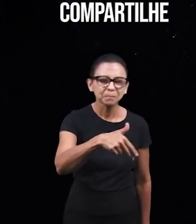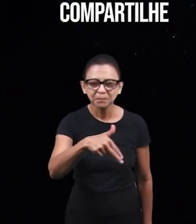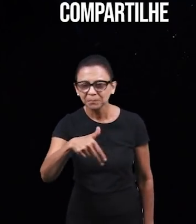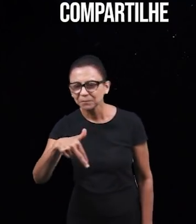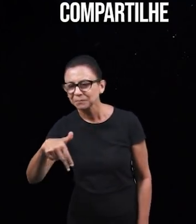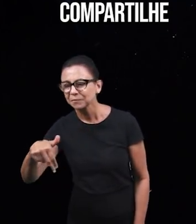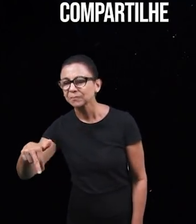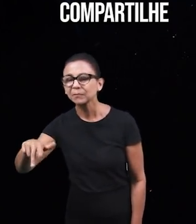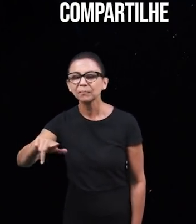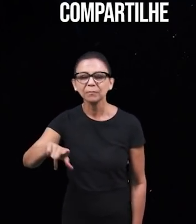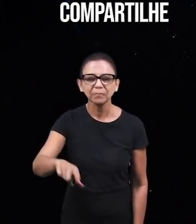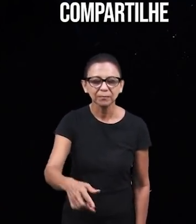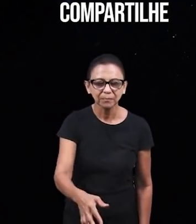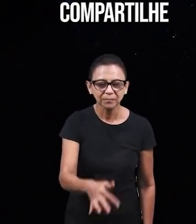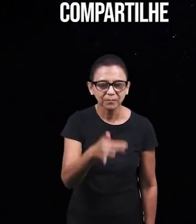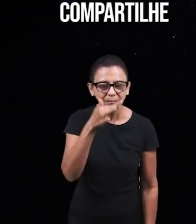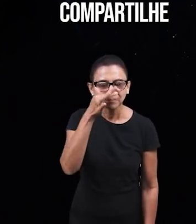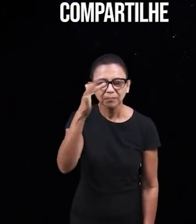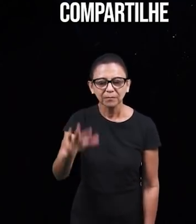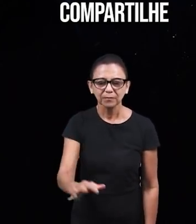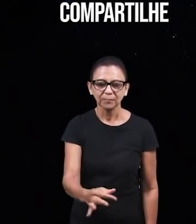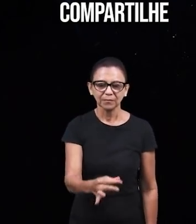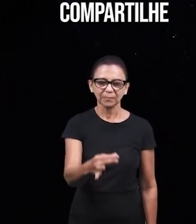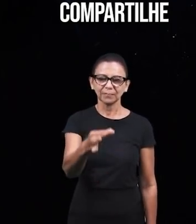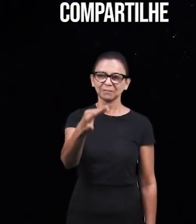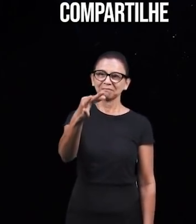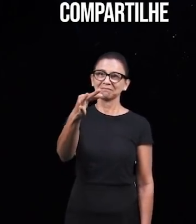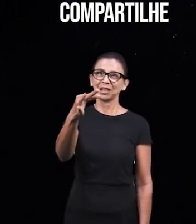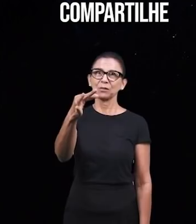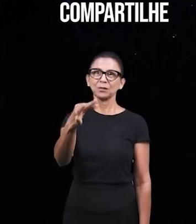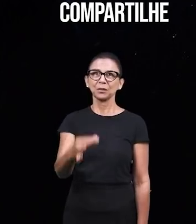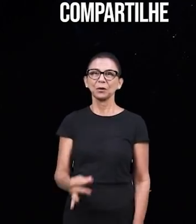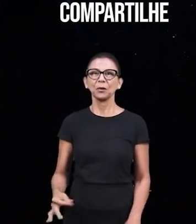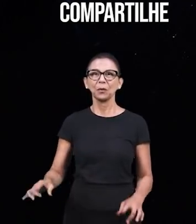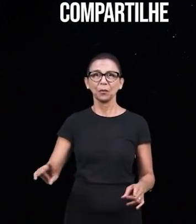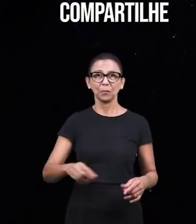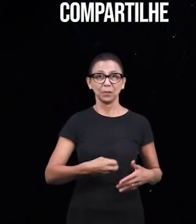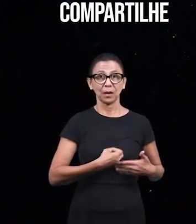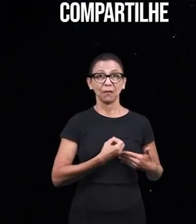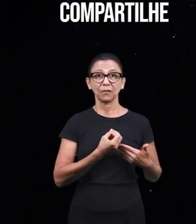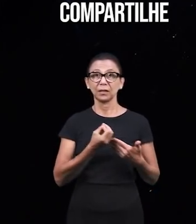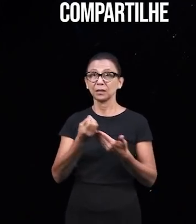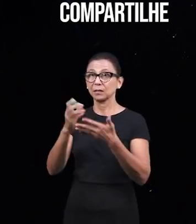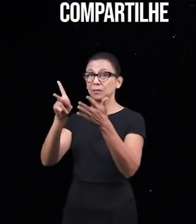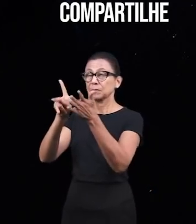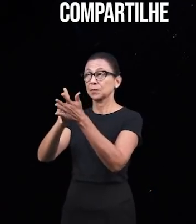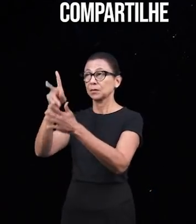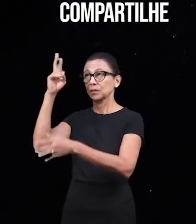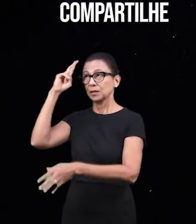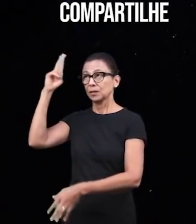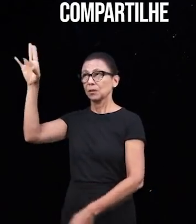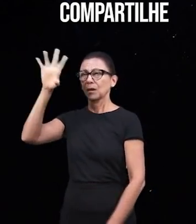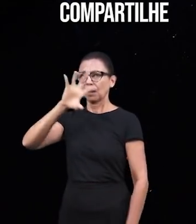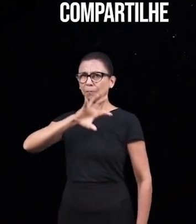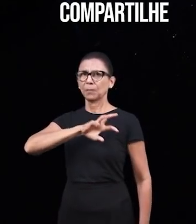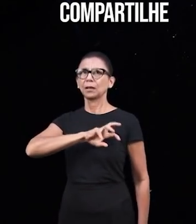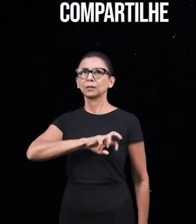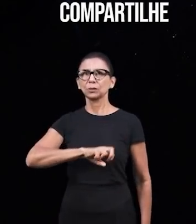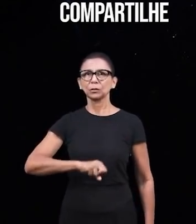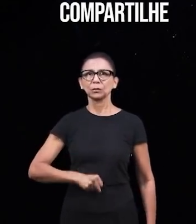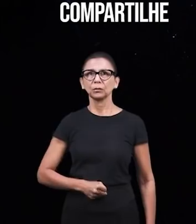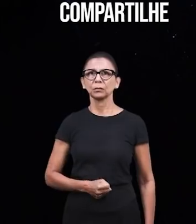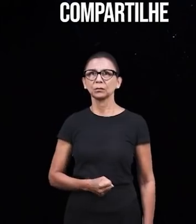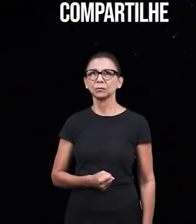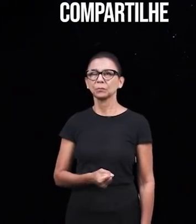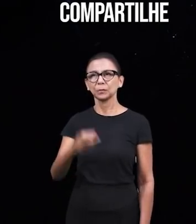entre os lírios. Eu sou do meu amado, e o